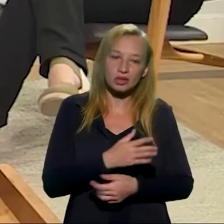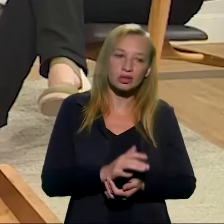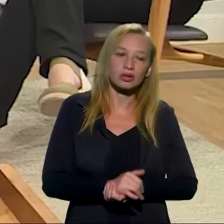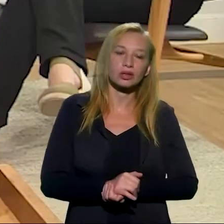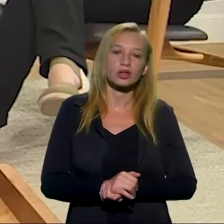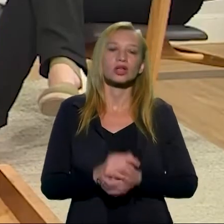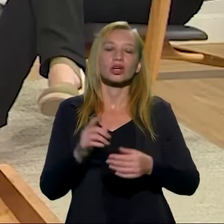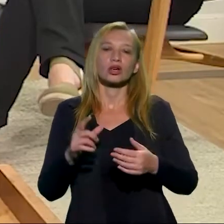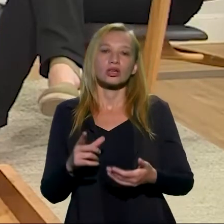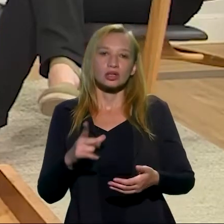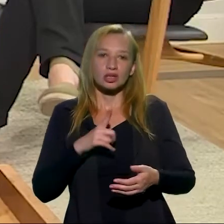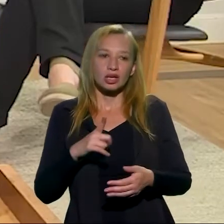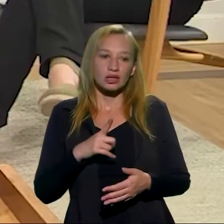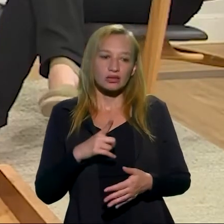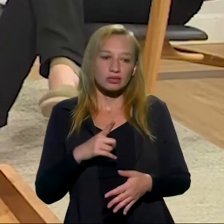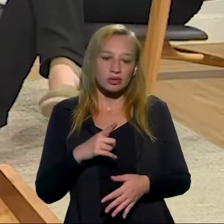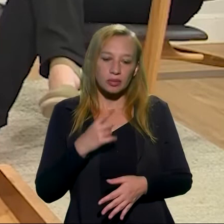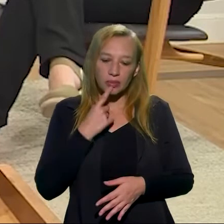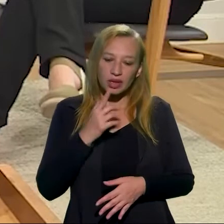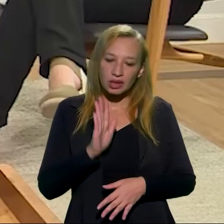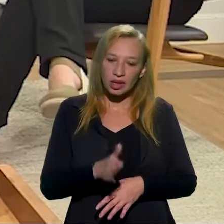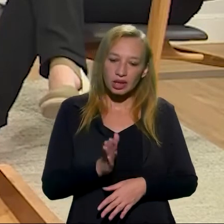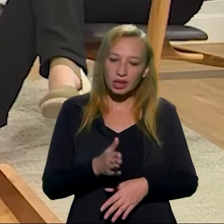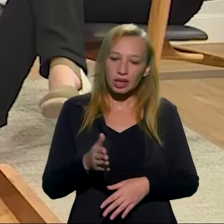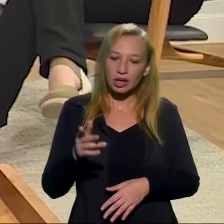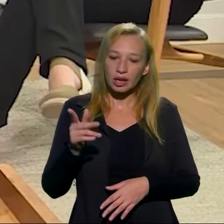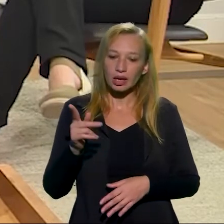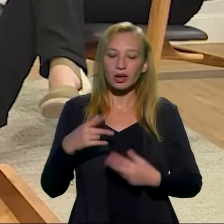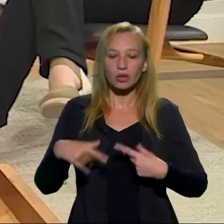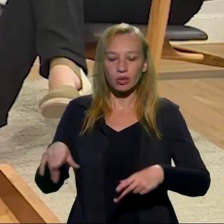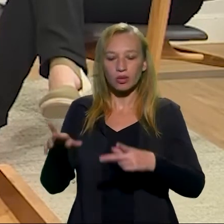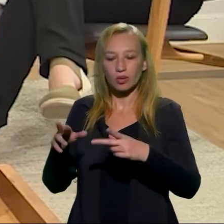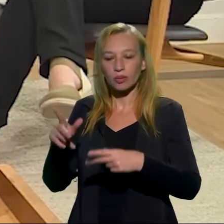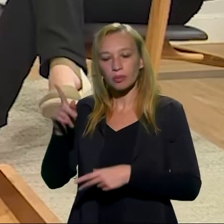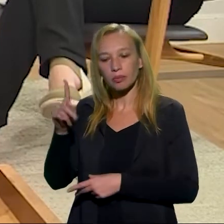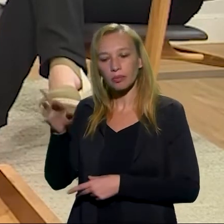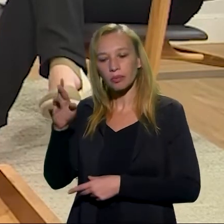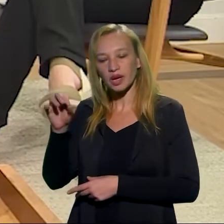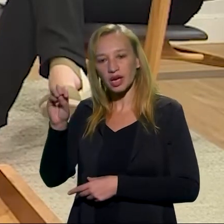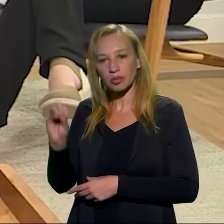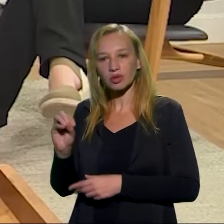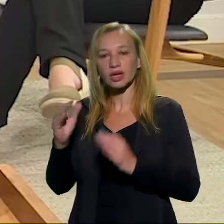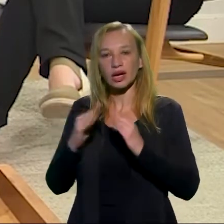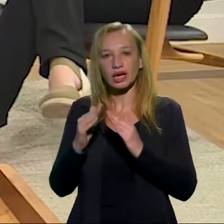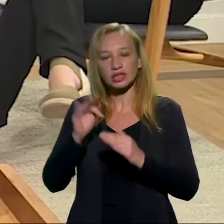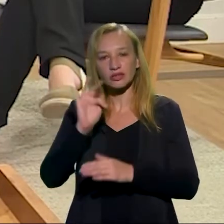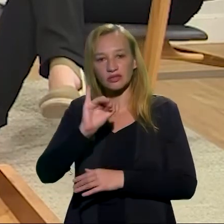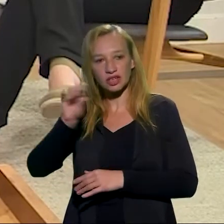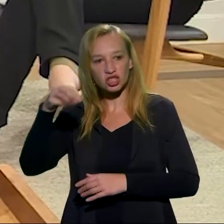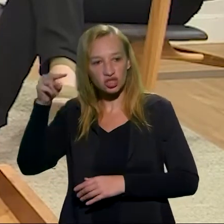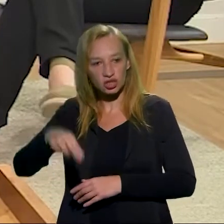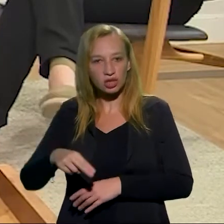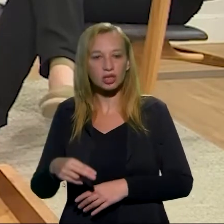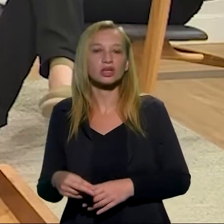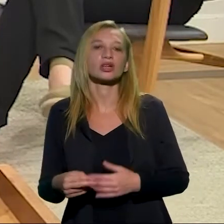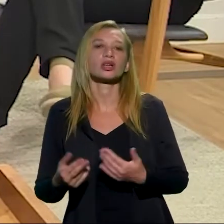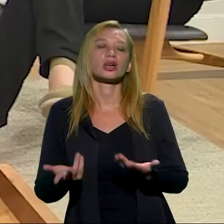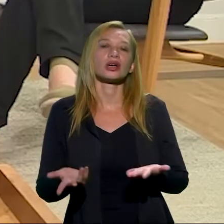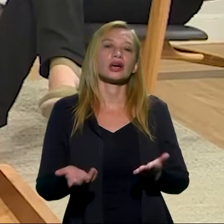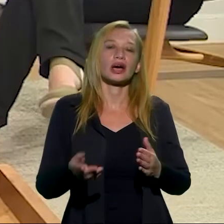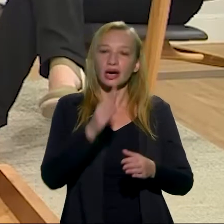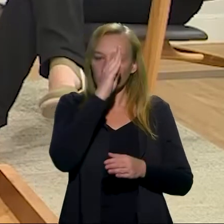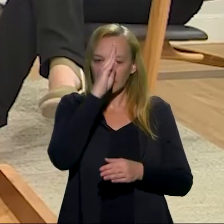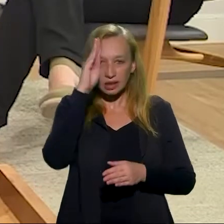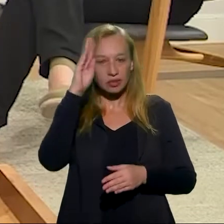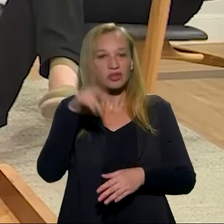ambiente de inovação do Rio de Janeiro. Então, a gente teve até recentemente o prêmio da Casa Firjan, que a gente premiava dissertações e